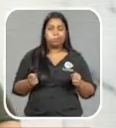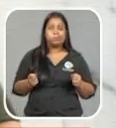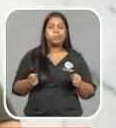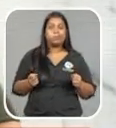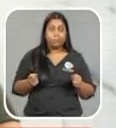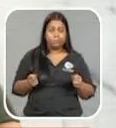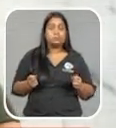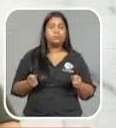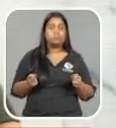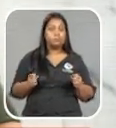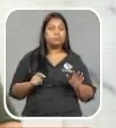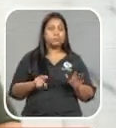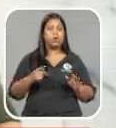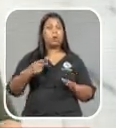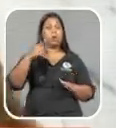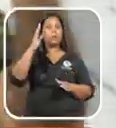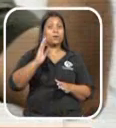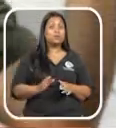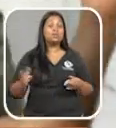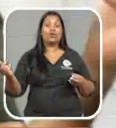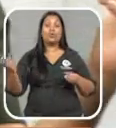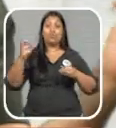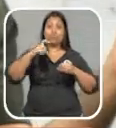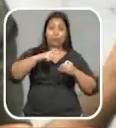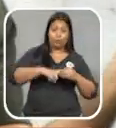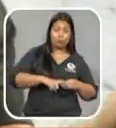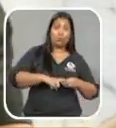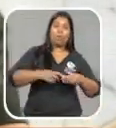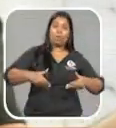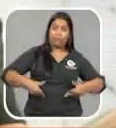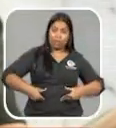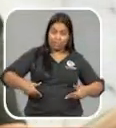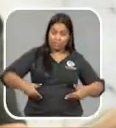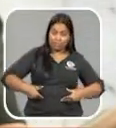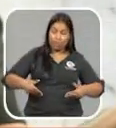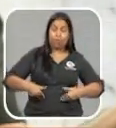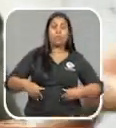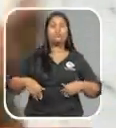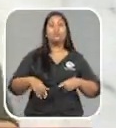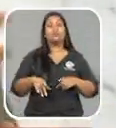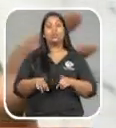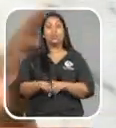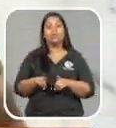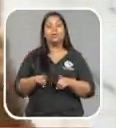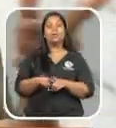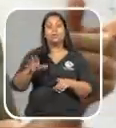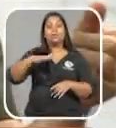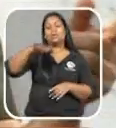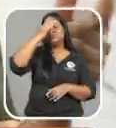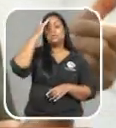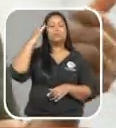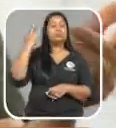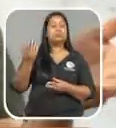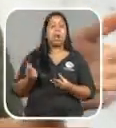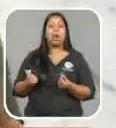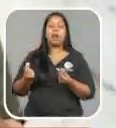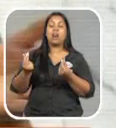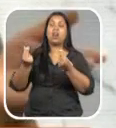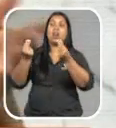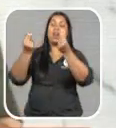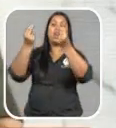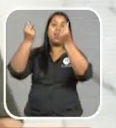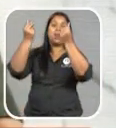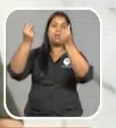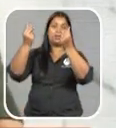voltou para o mapa da fome e produziu os maiores milionários do mundo. Então, esse abismo